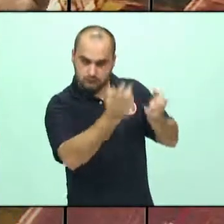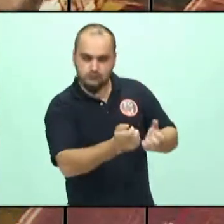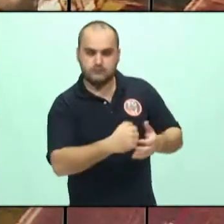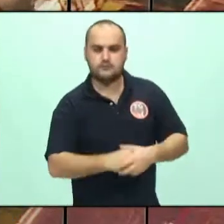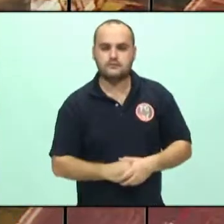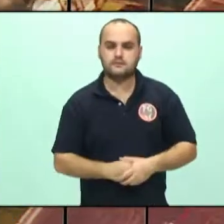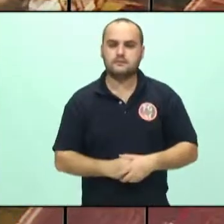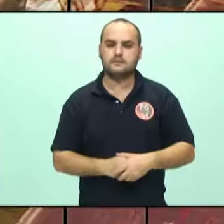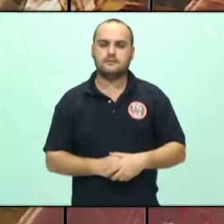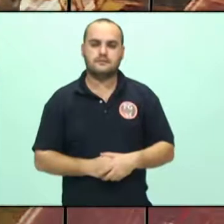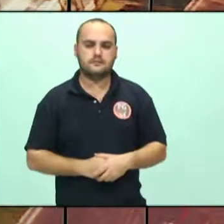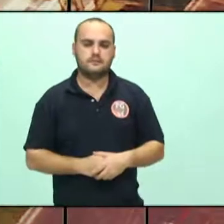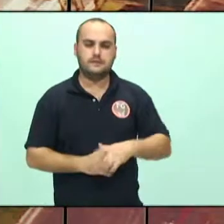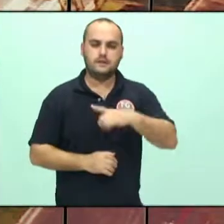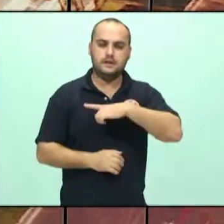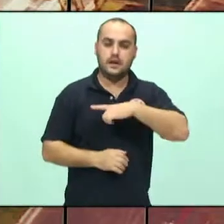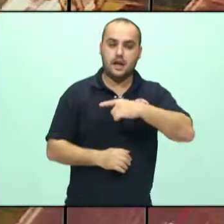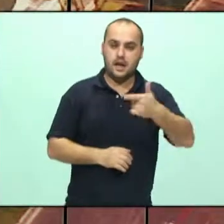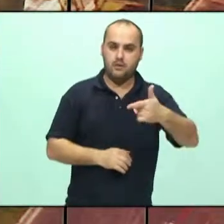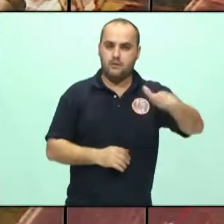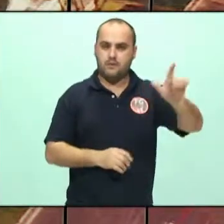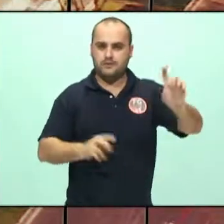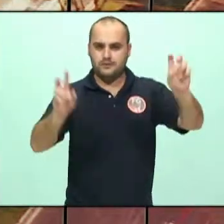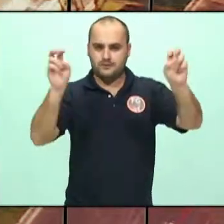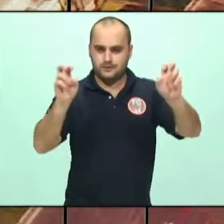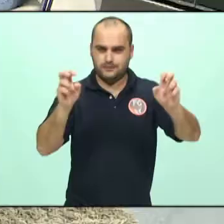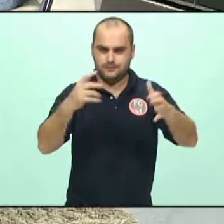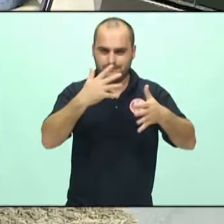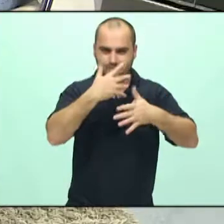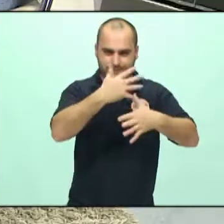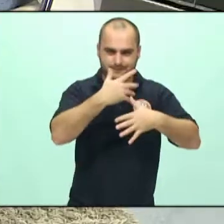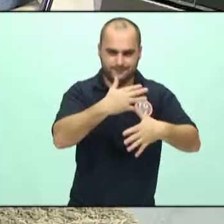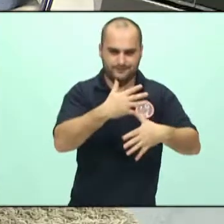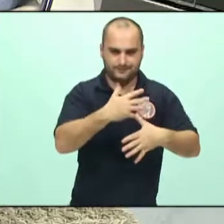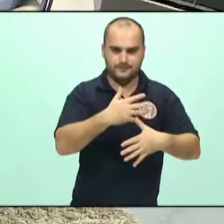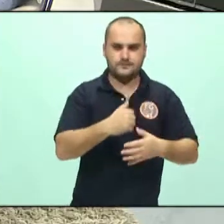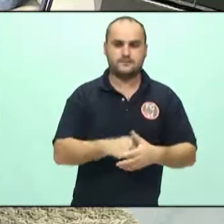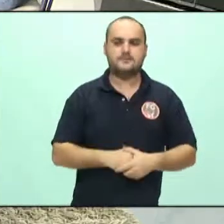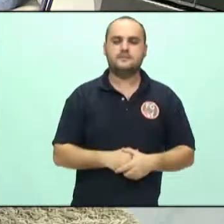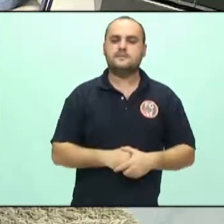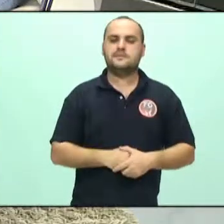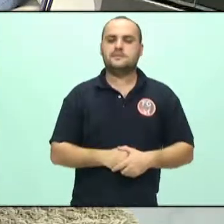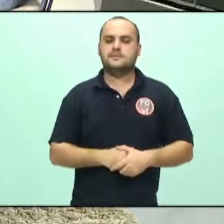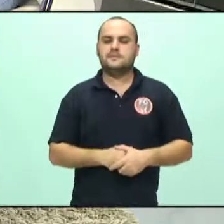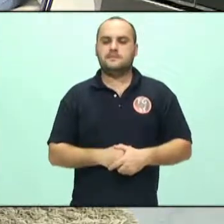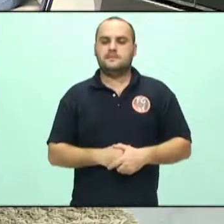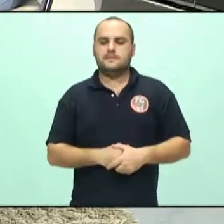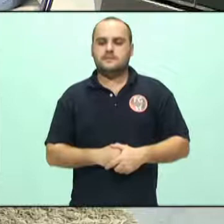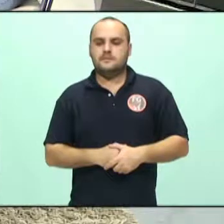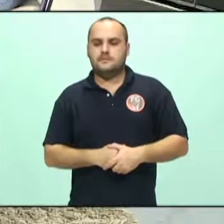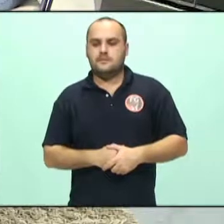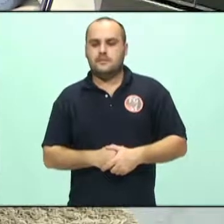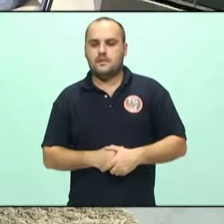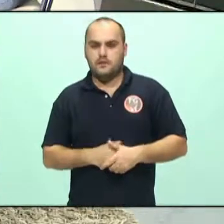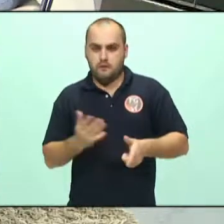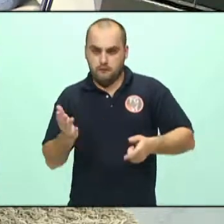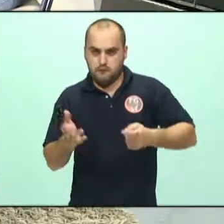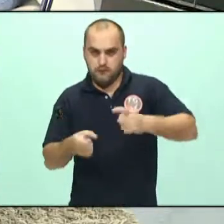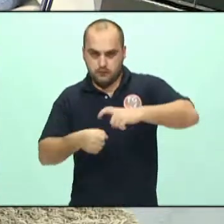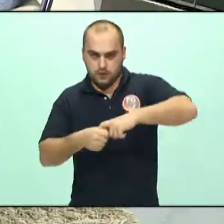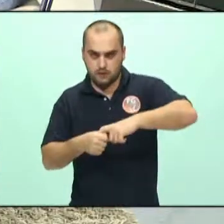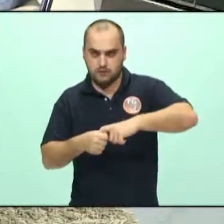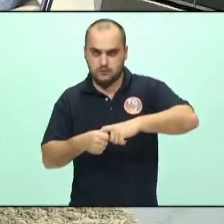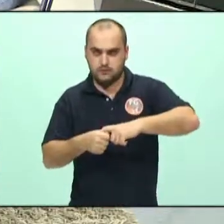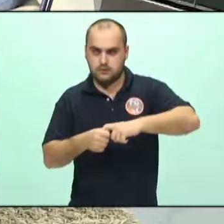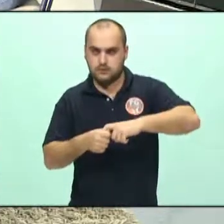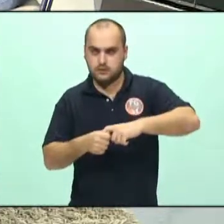uma outra situação com relação ao autista, já que estamos falando. Fique à vontade. Senhor, vamos falar na volta do intervalo sobre a questão